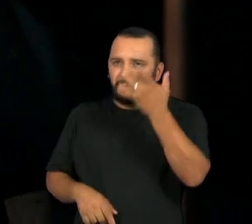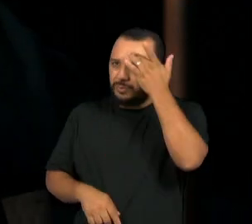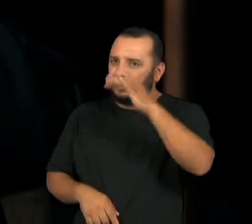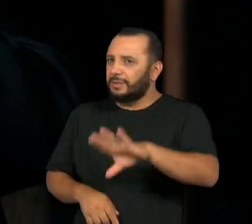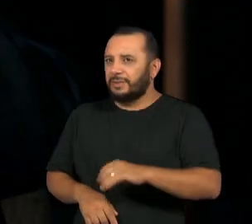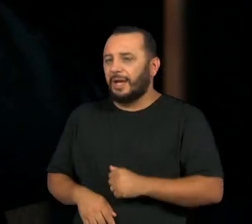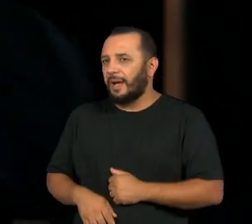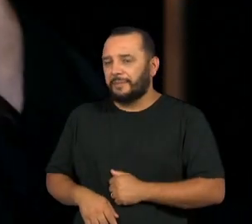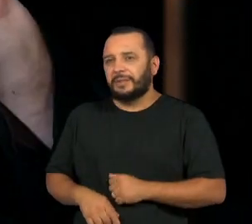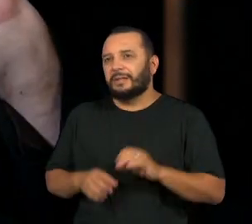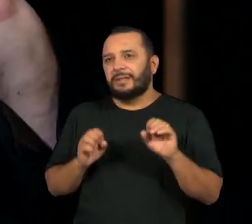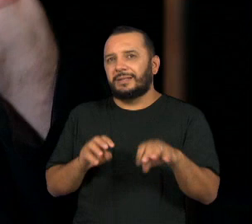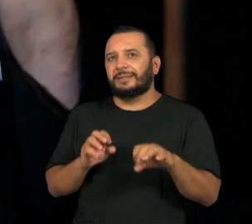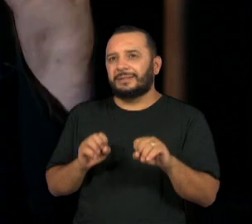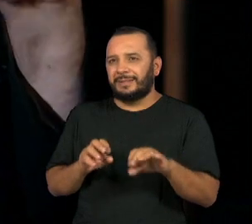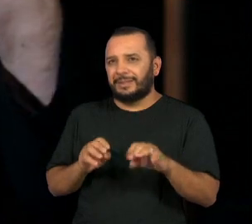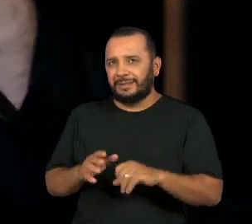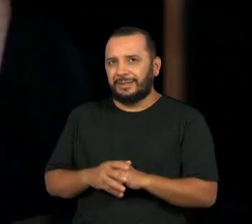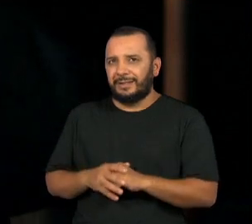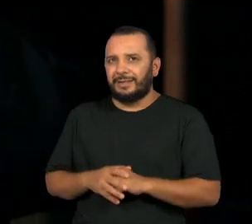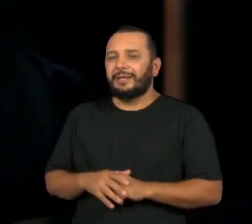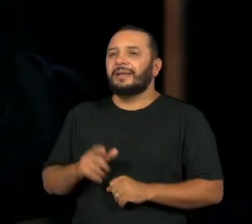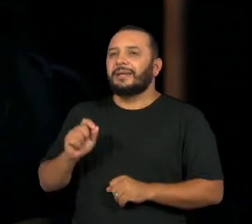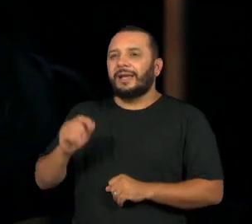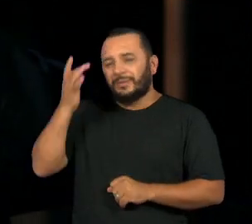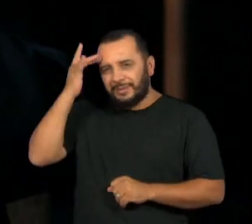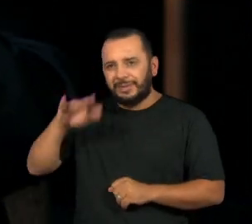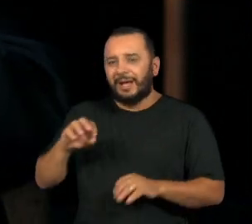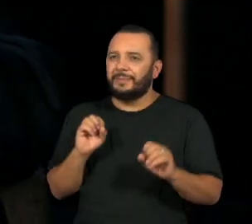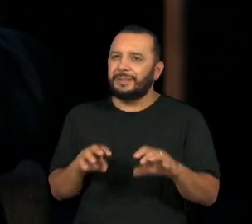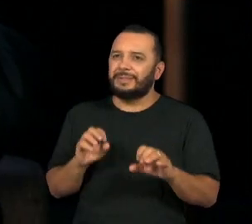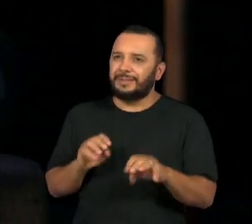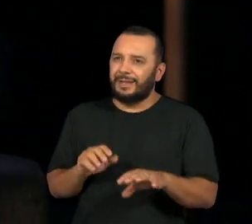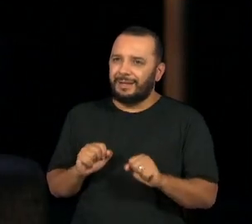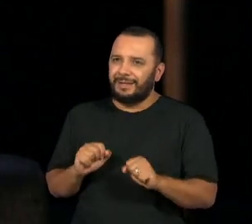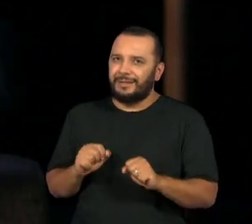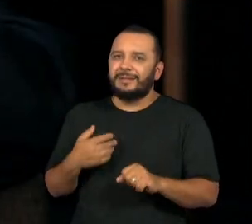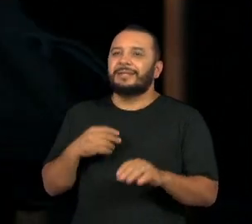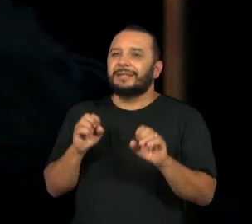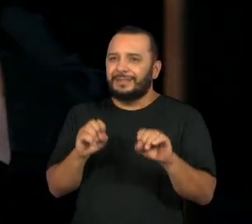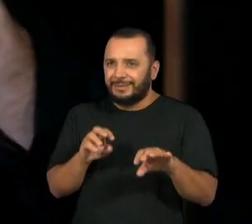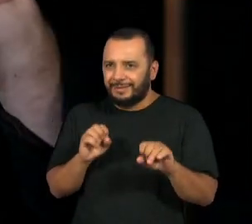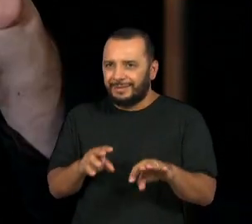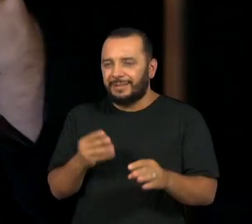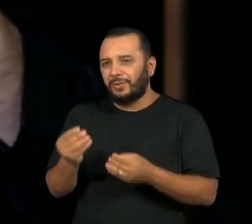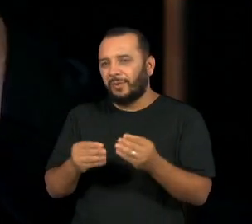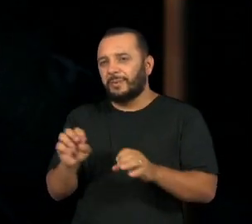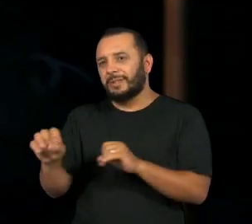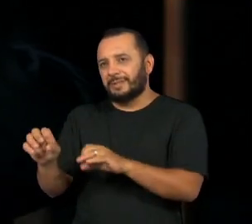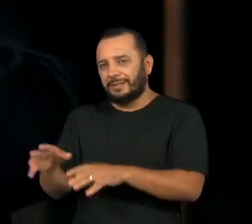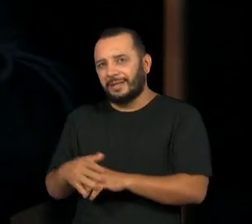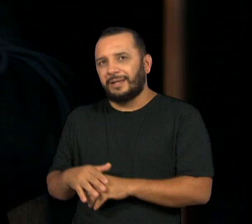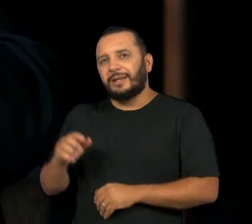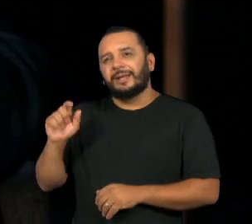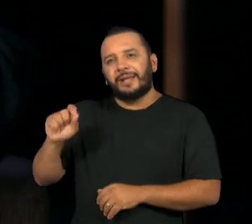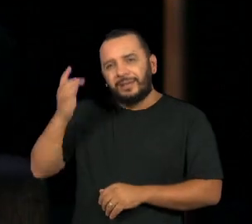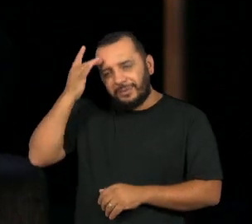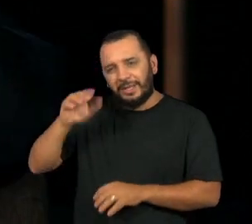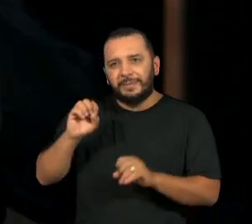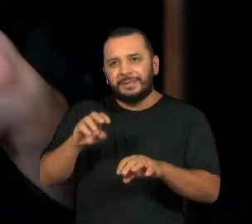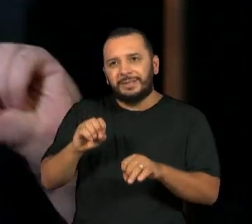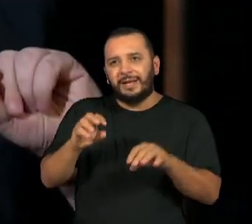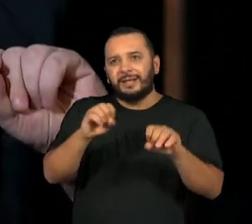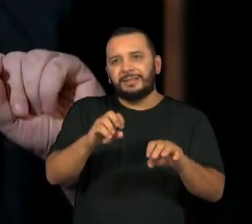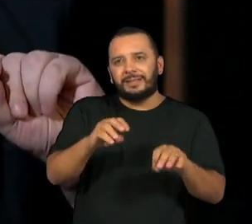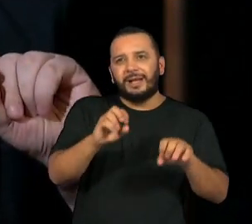sabe, ensina. Quem não sabe ensinar, ensina a ensinar. Quem não sabe ensinar a ensinar, vira